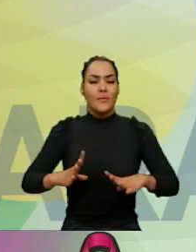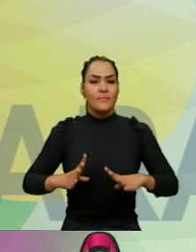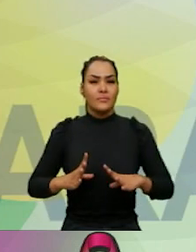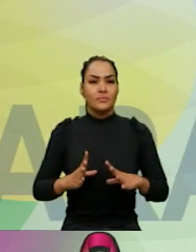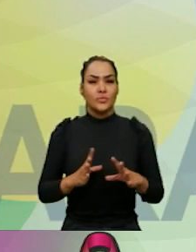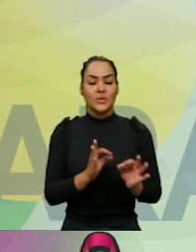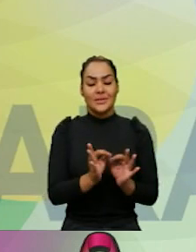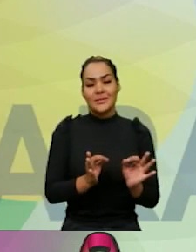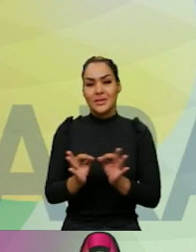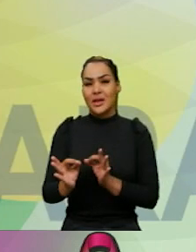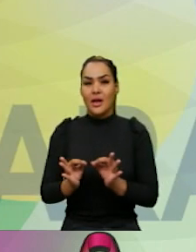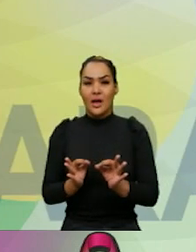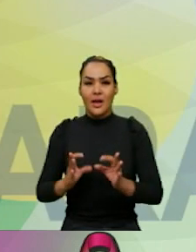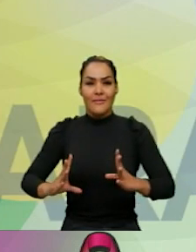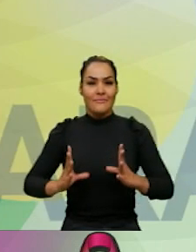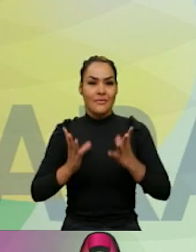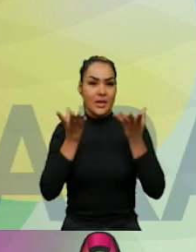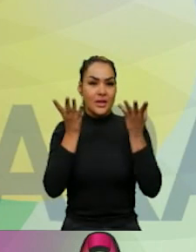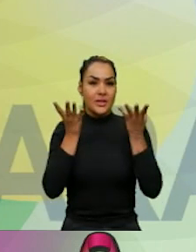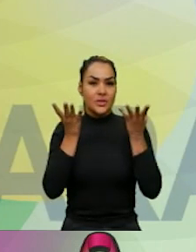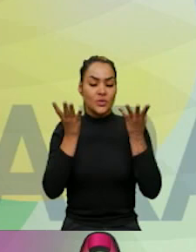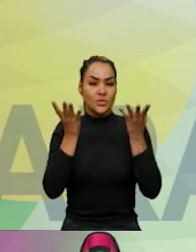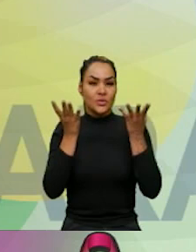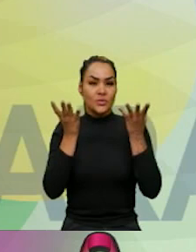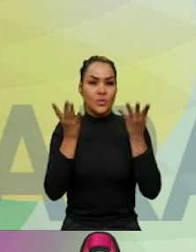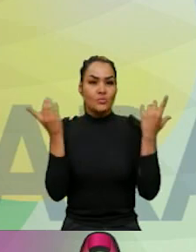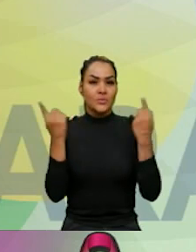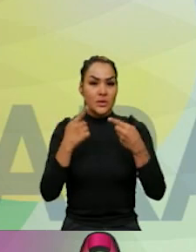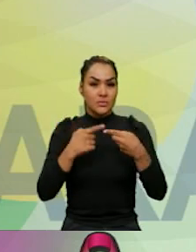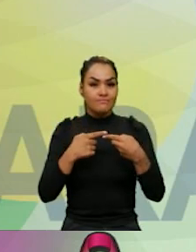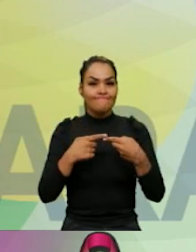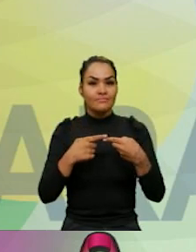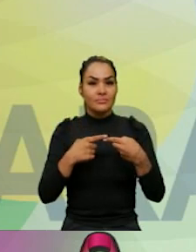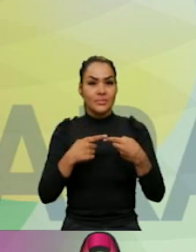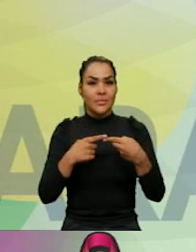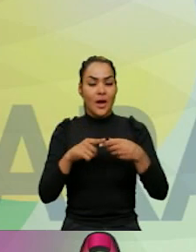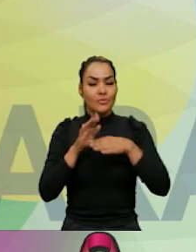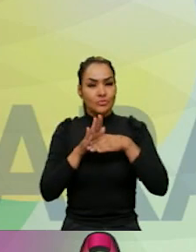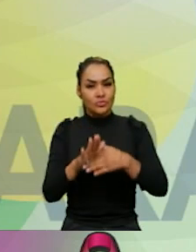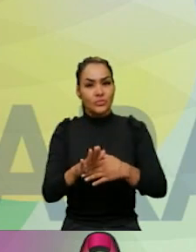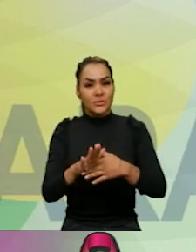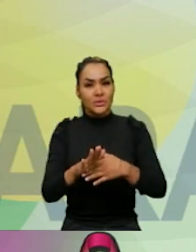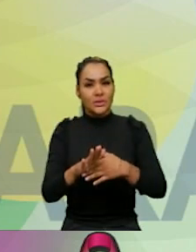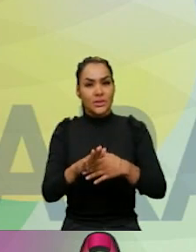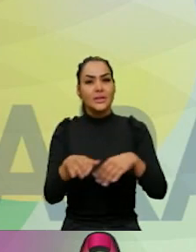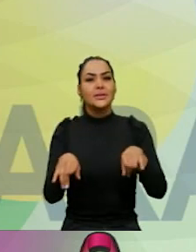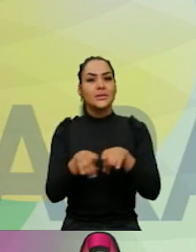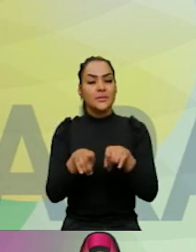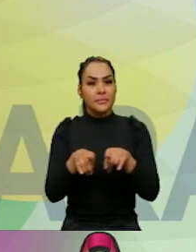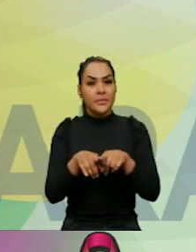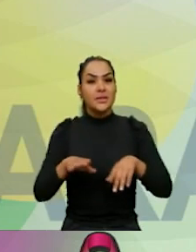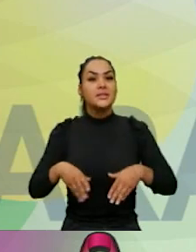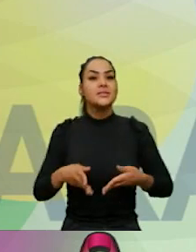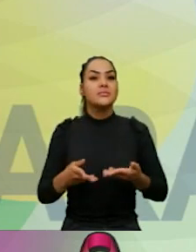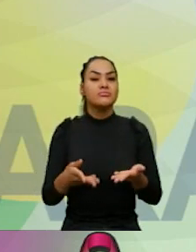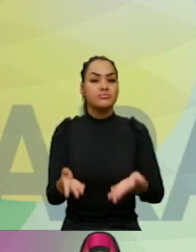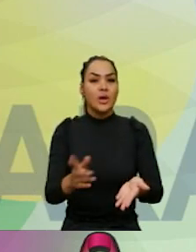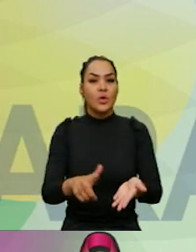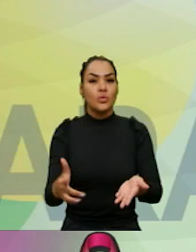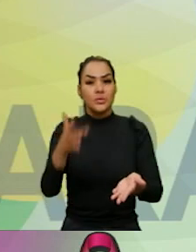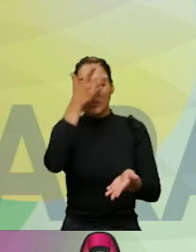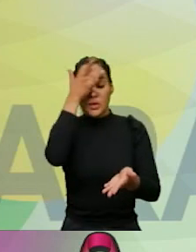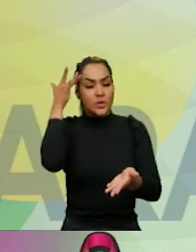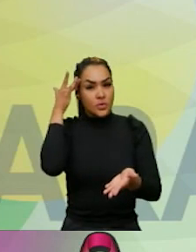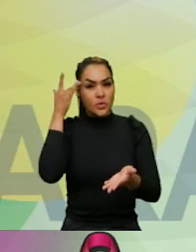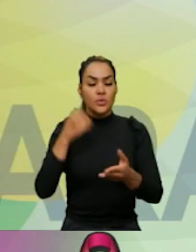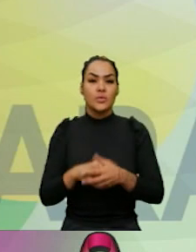recurso, mas também para estimular as pessoas. Várias pessoas com depressão, várias pessoas com problema